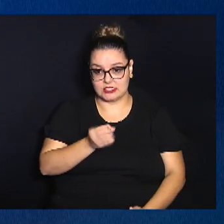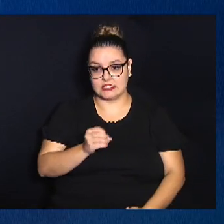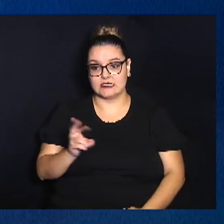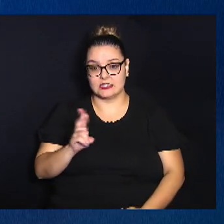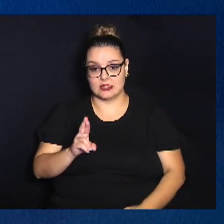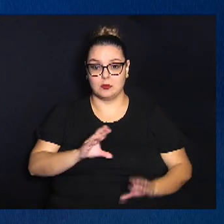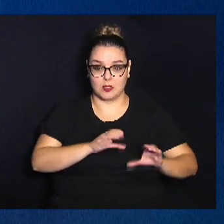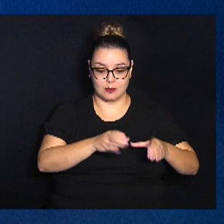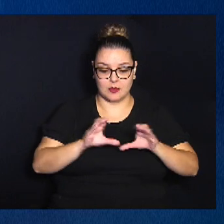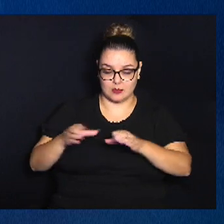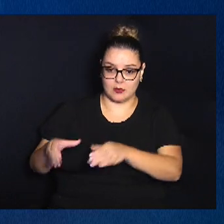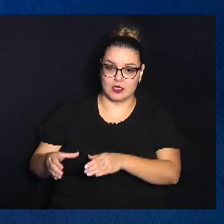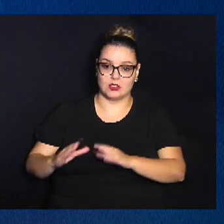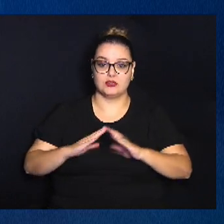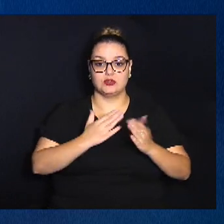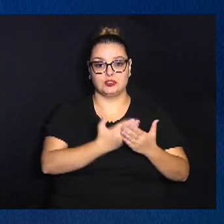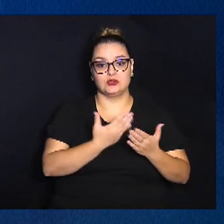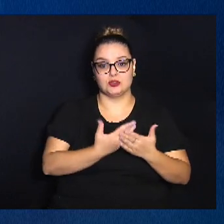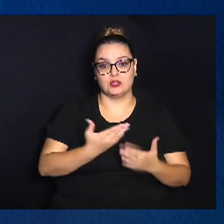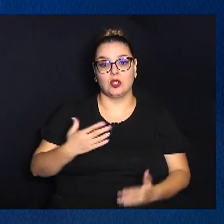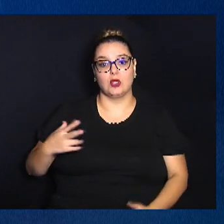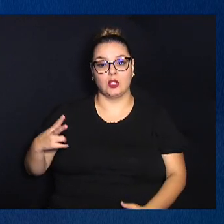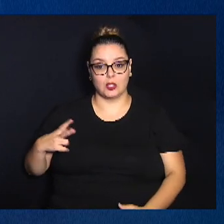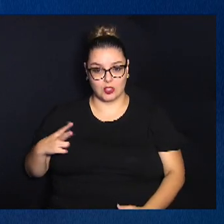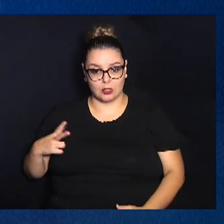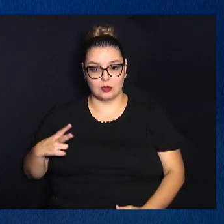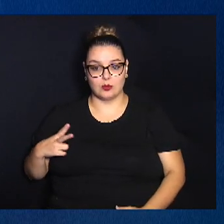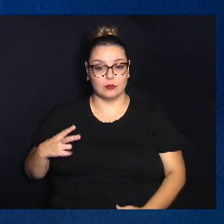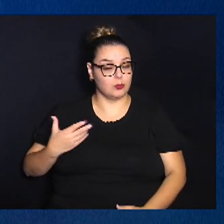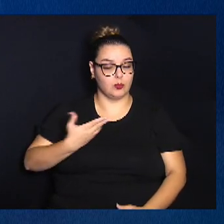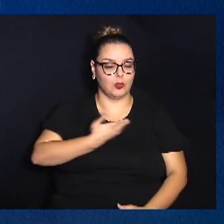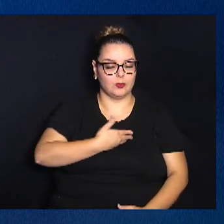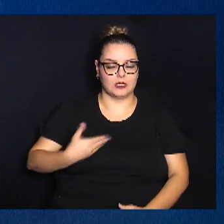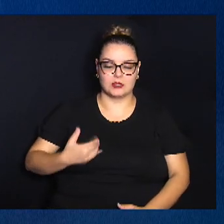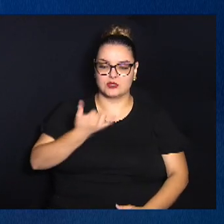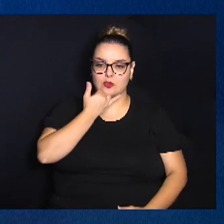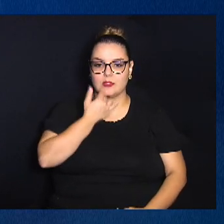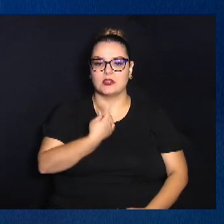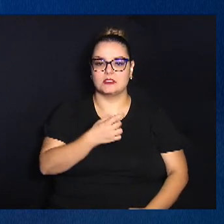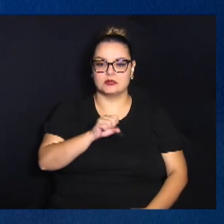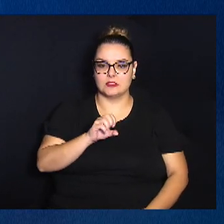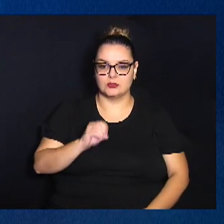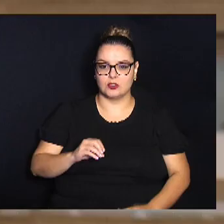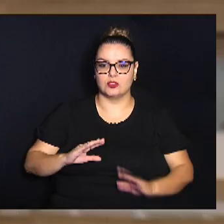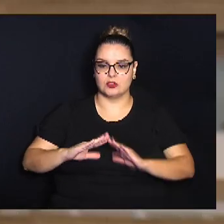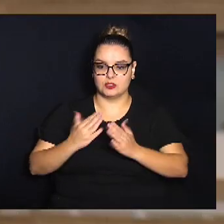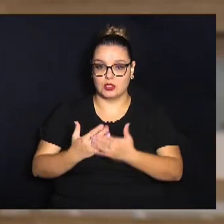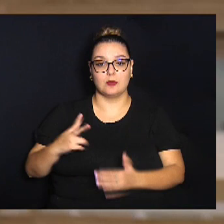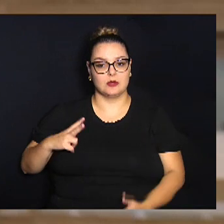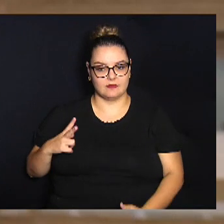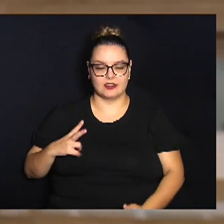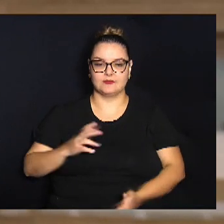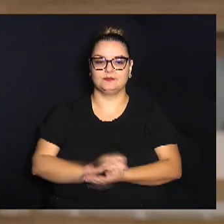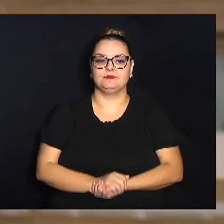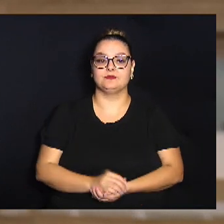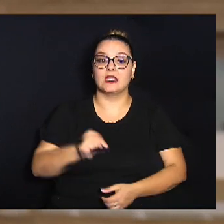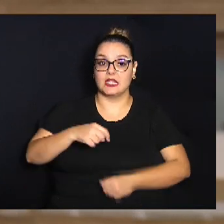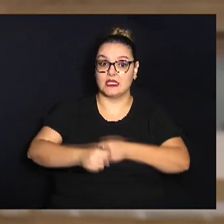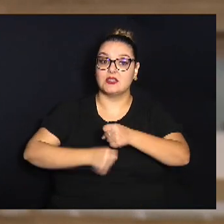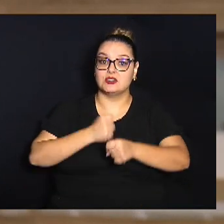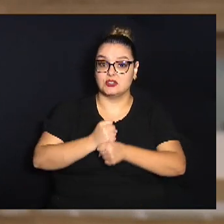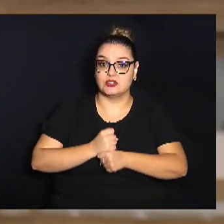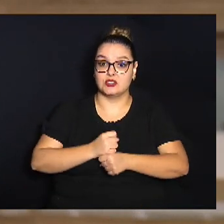equipe para quem é de escola pública e R$ 180 por equipe para estudantes da rede privada. Neste ano, a Olimpíada